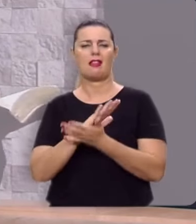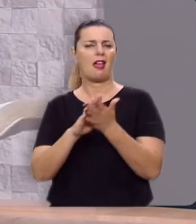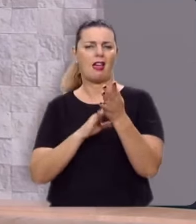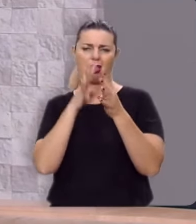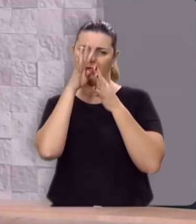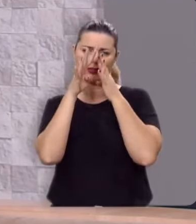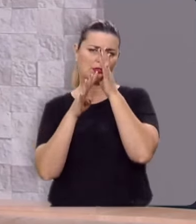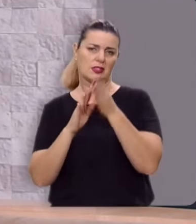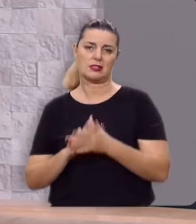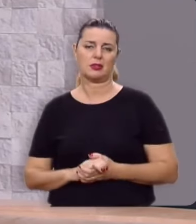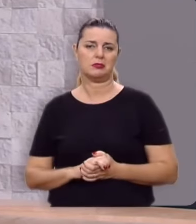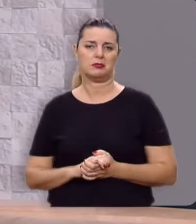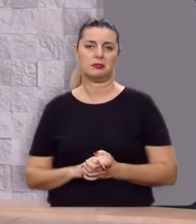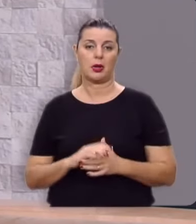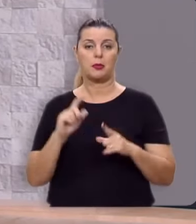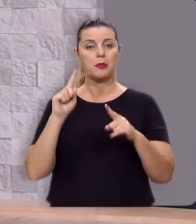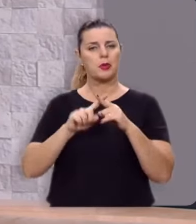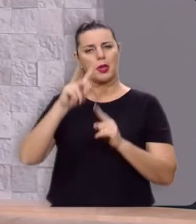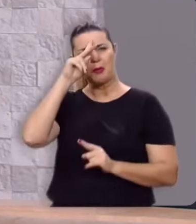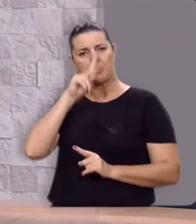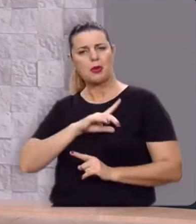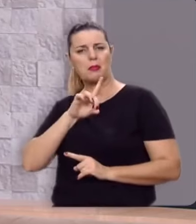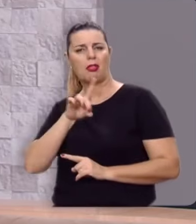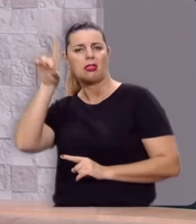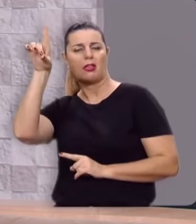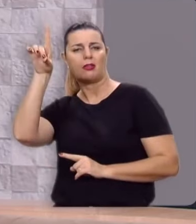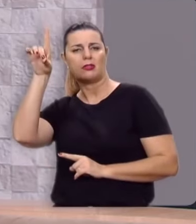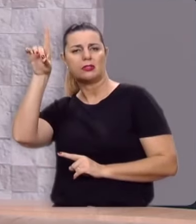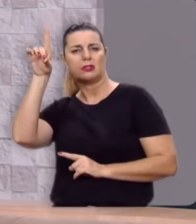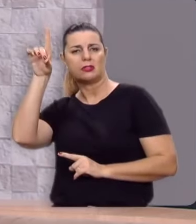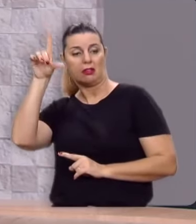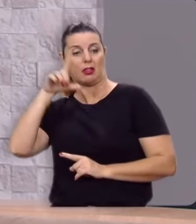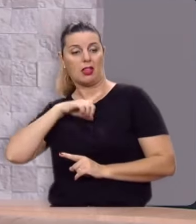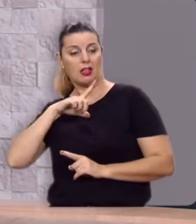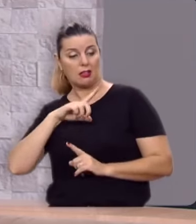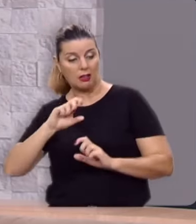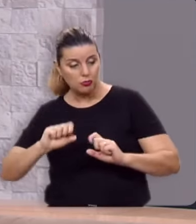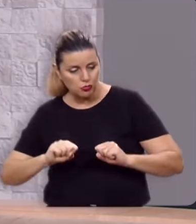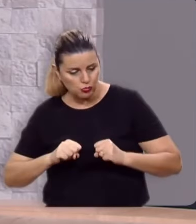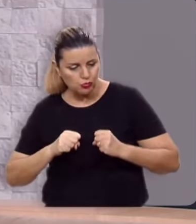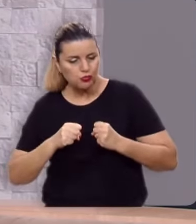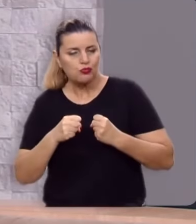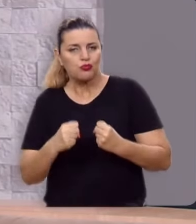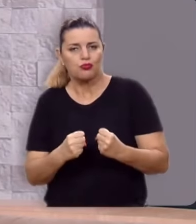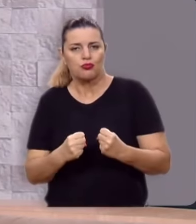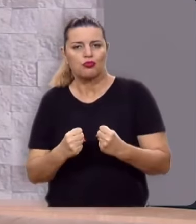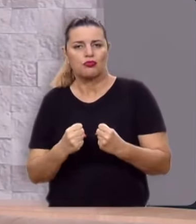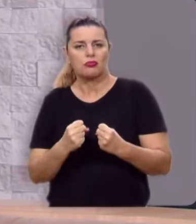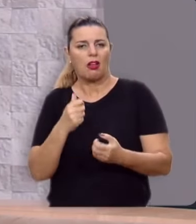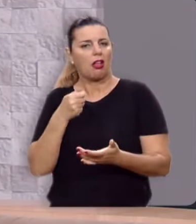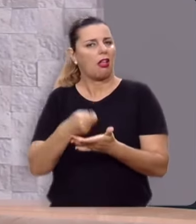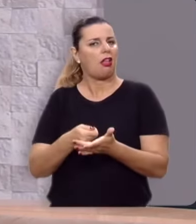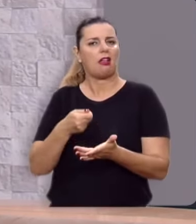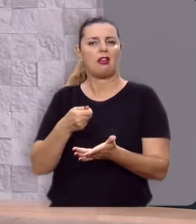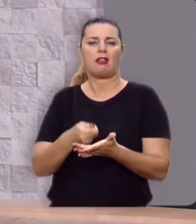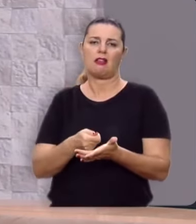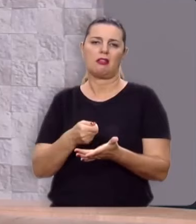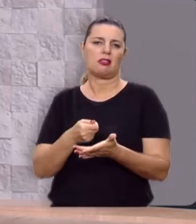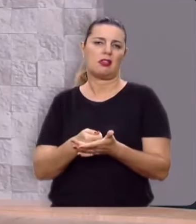nenhuma condenação. Porque é o próprio Deus que está empenhado em